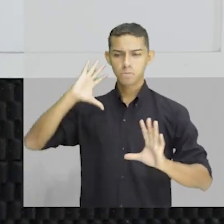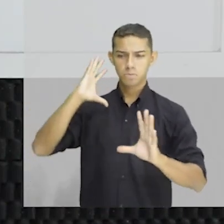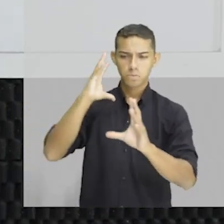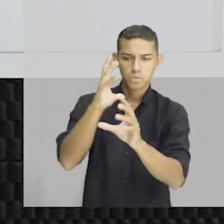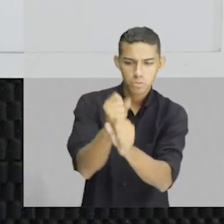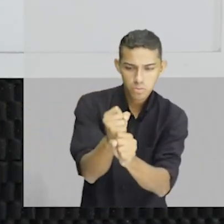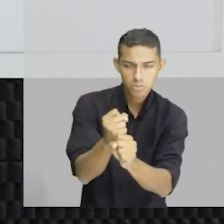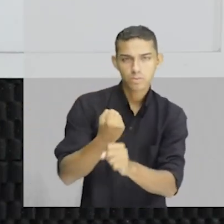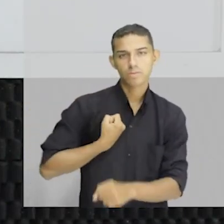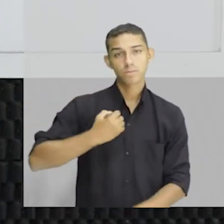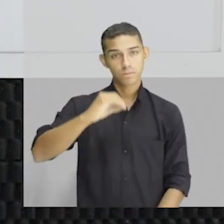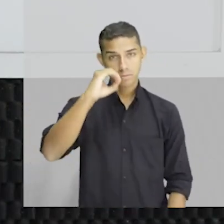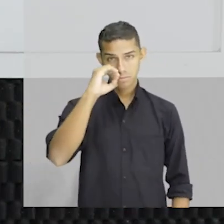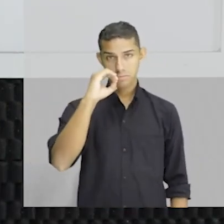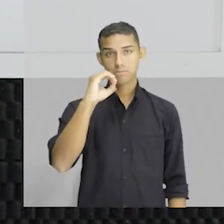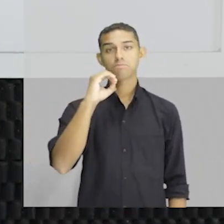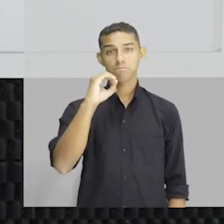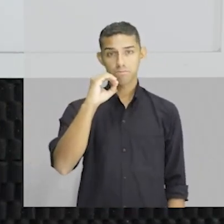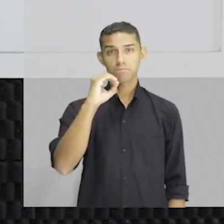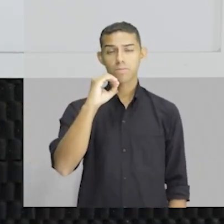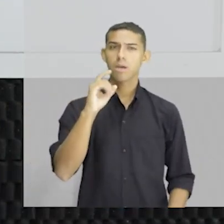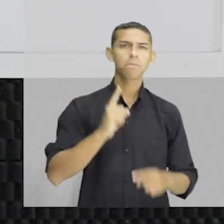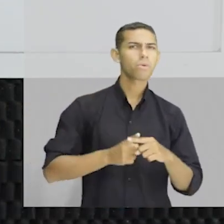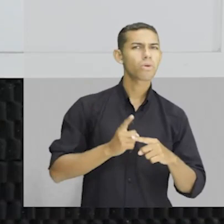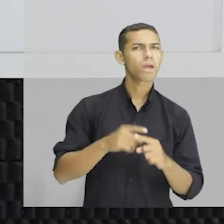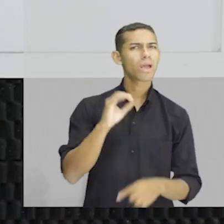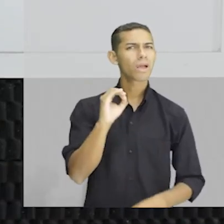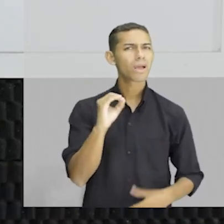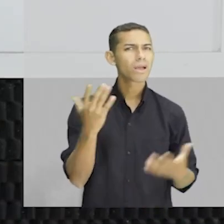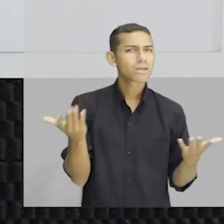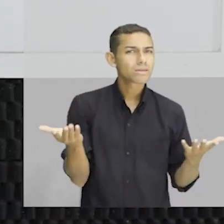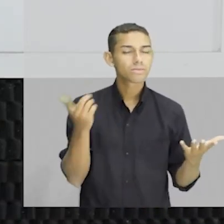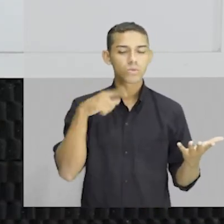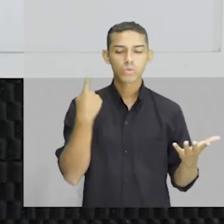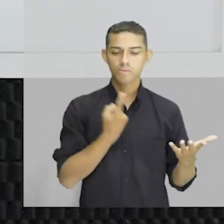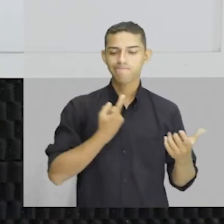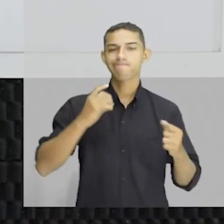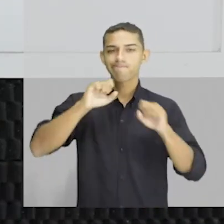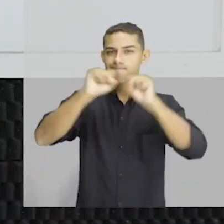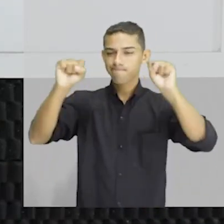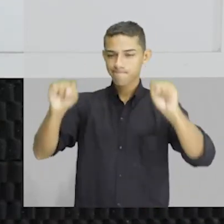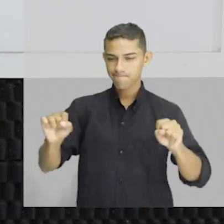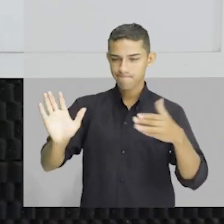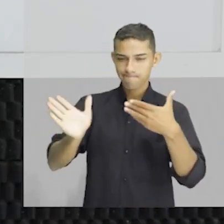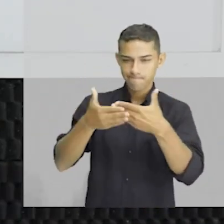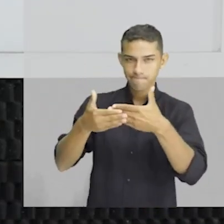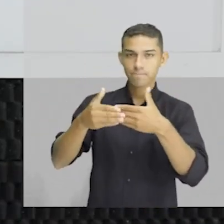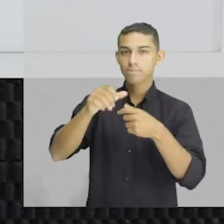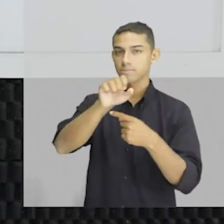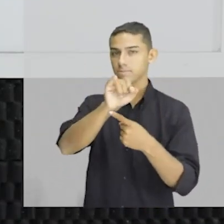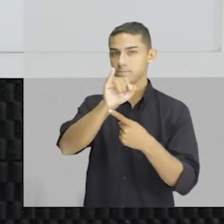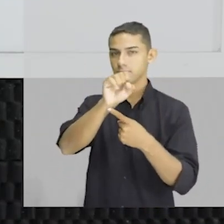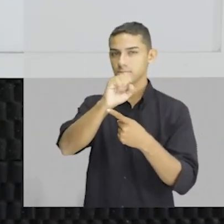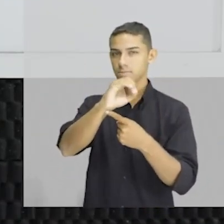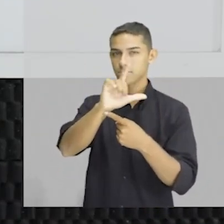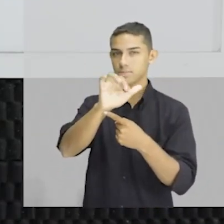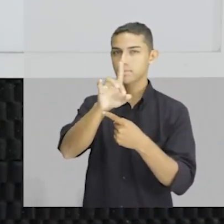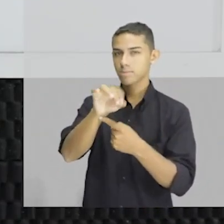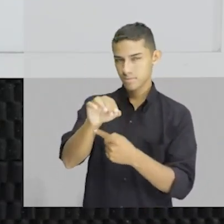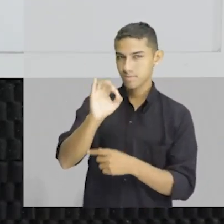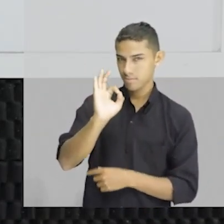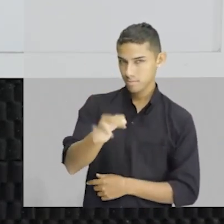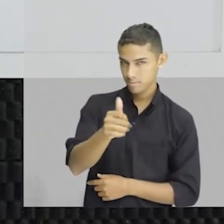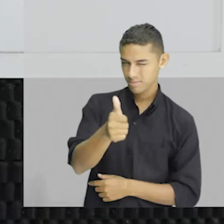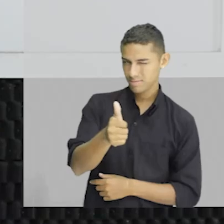somar tem que dar zero tá porque que tem que dar zero porque nós consideramos o sistema isolado Vamos fazer as